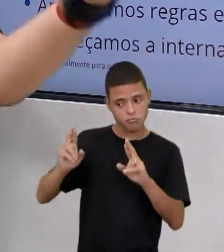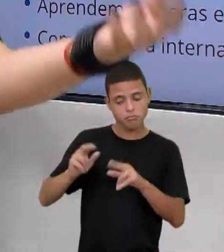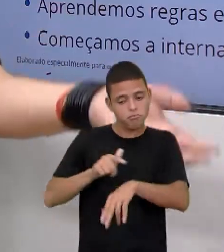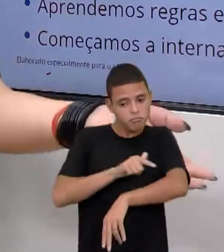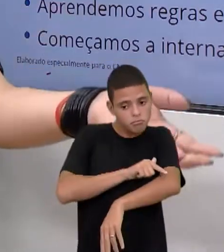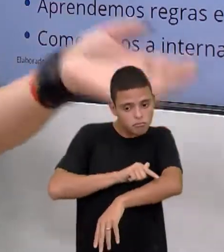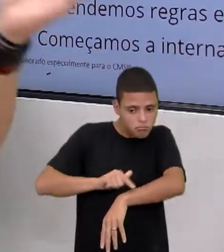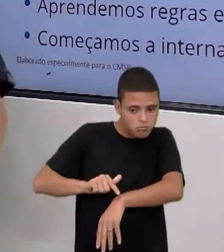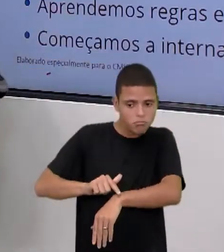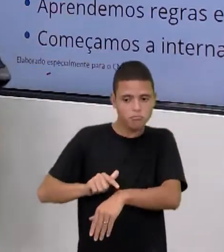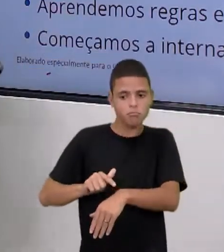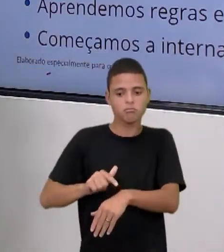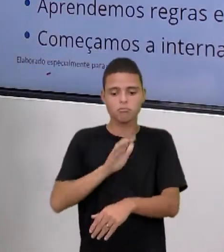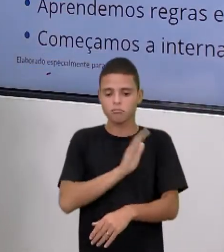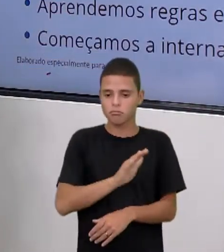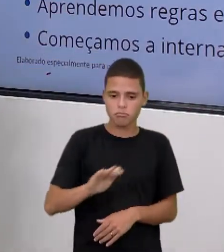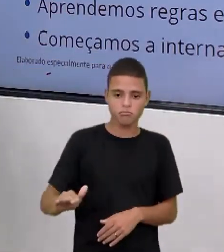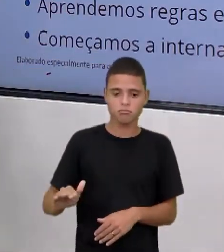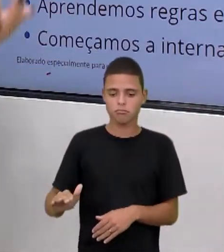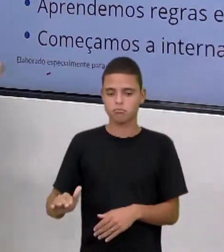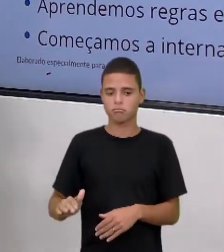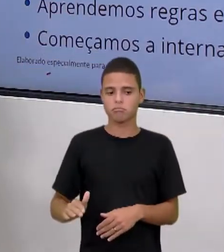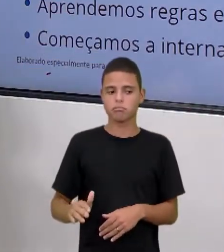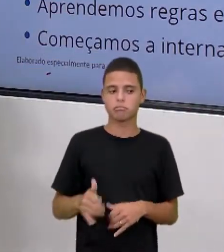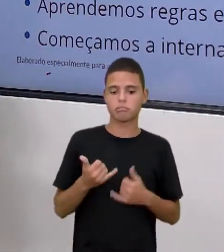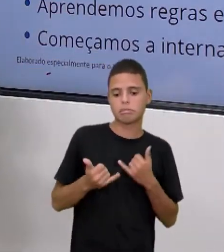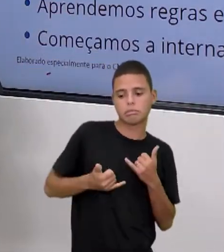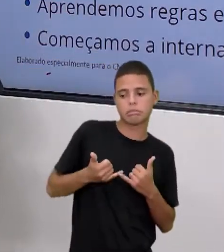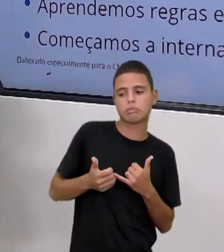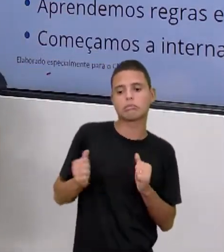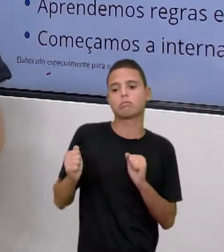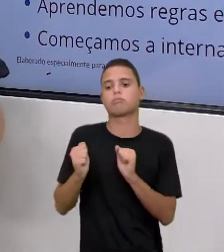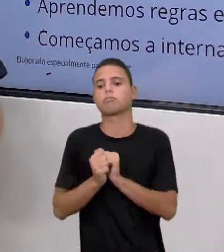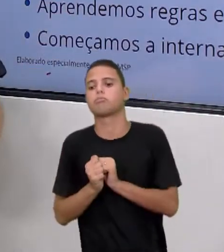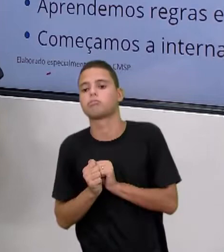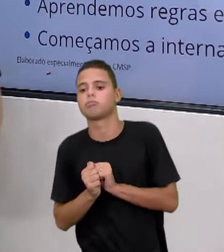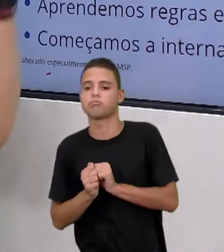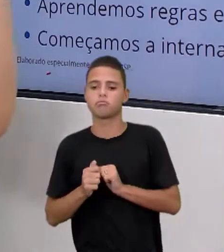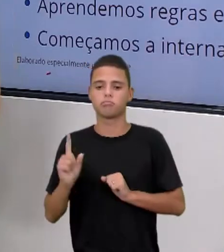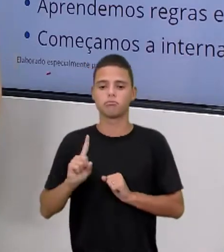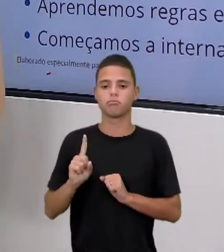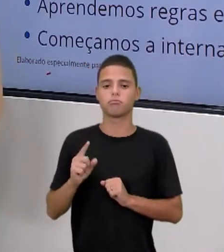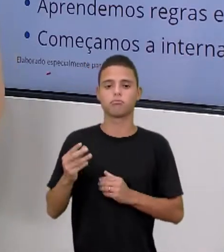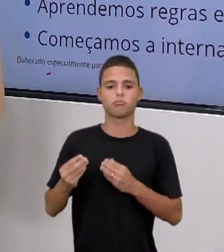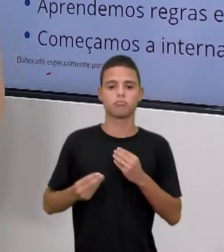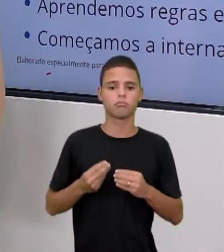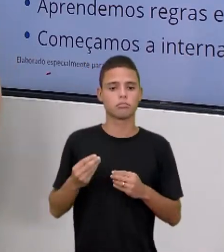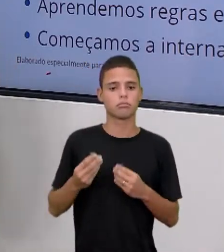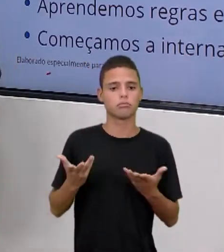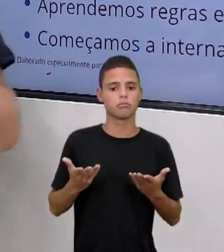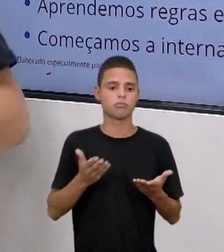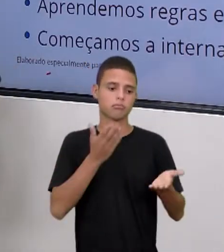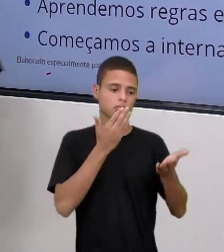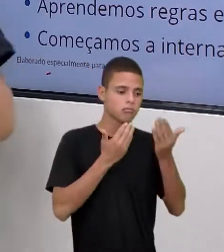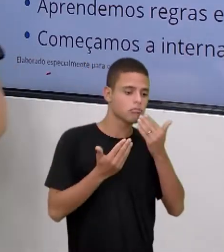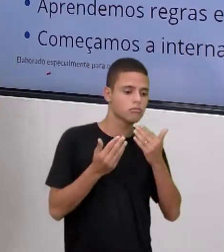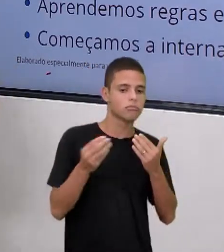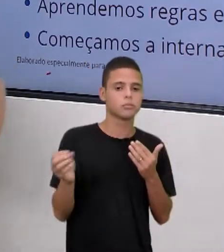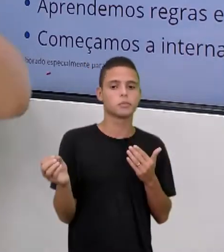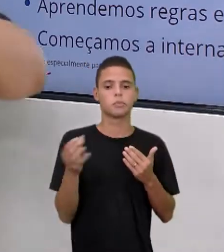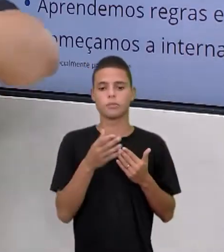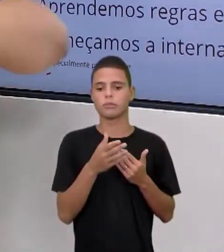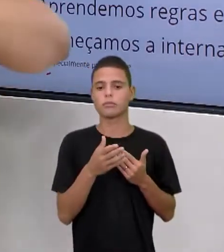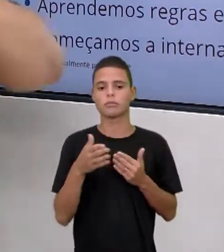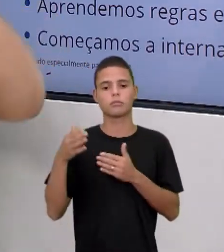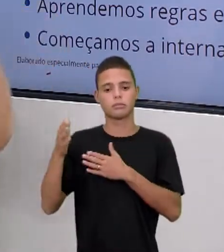pessoas mais novas, eu divido meus brinquedos, não divido meus brinquedos. Meu Deus, uma comida nova. Então, nessa